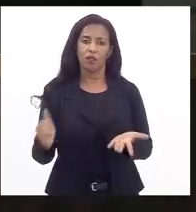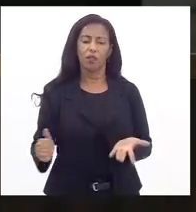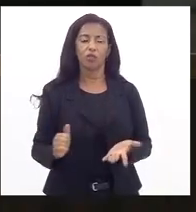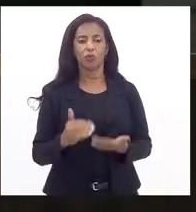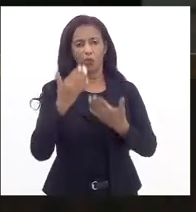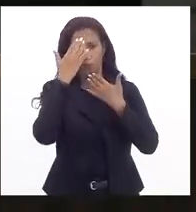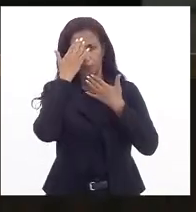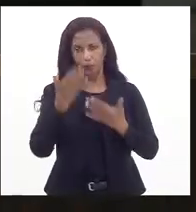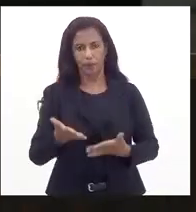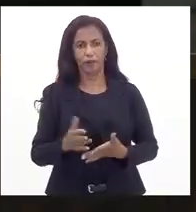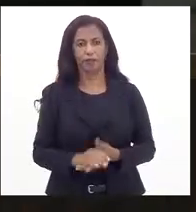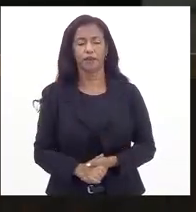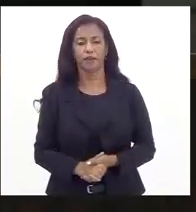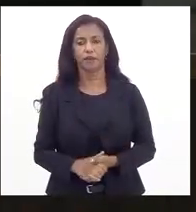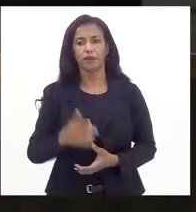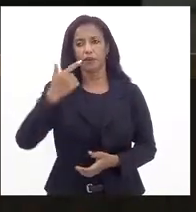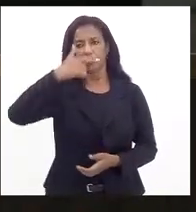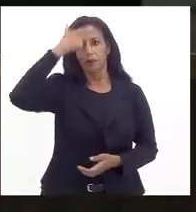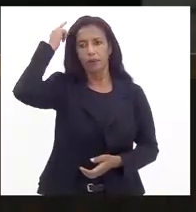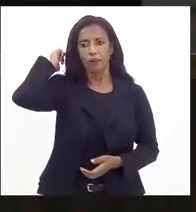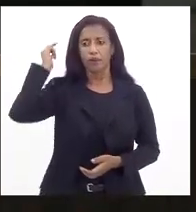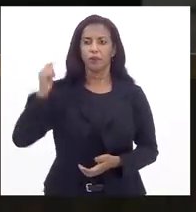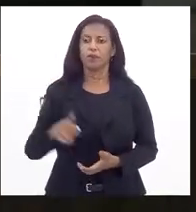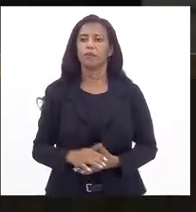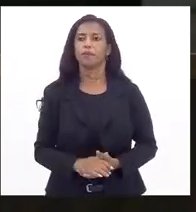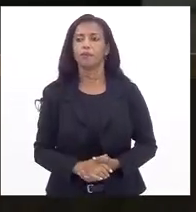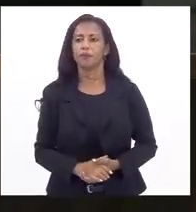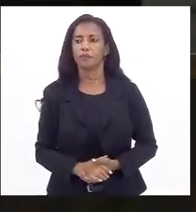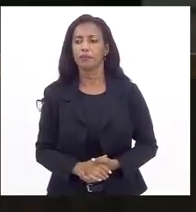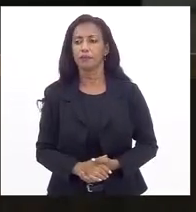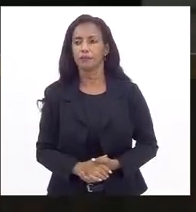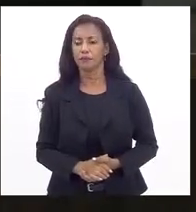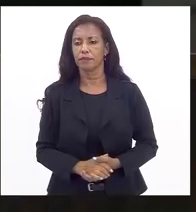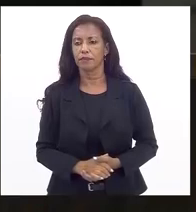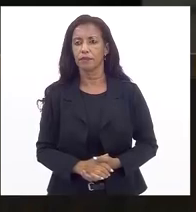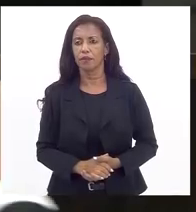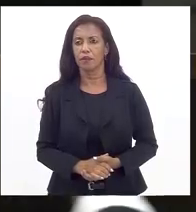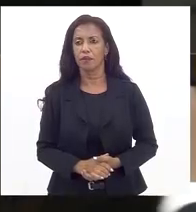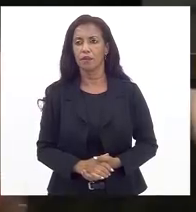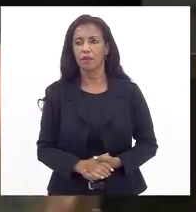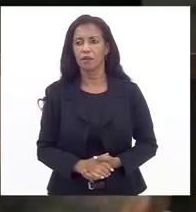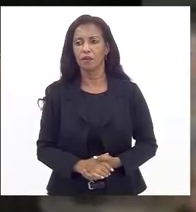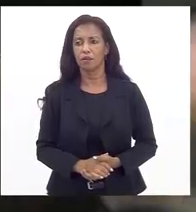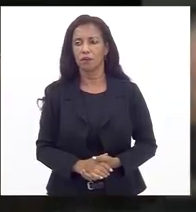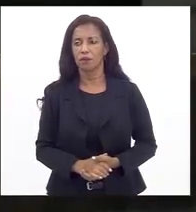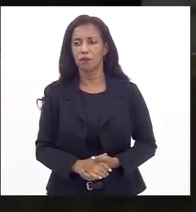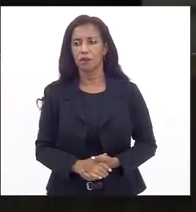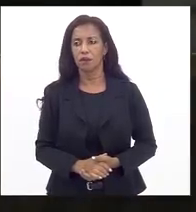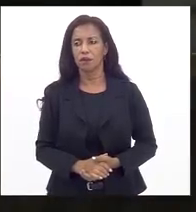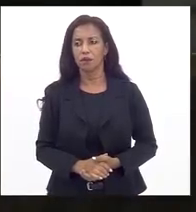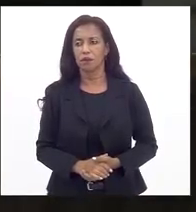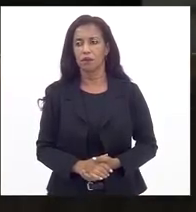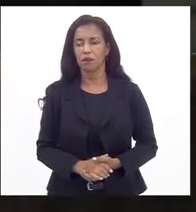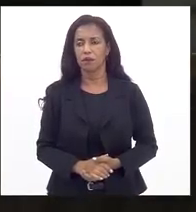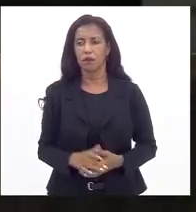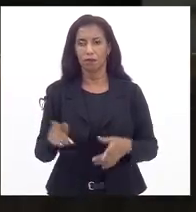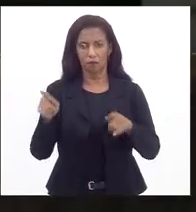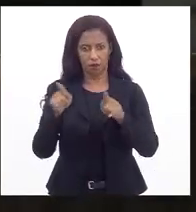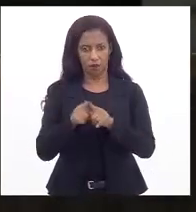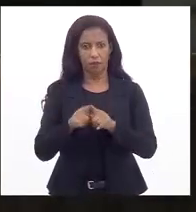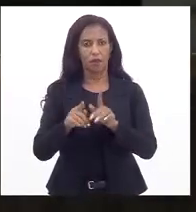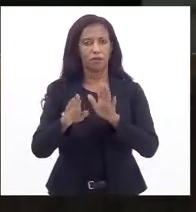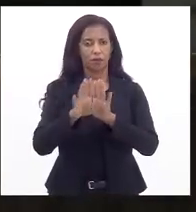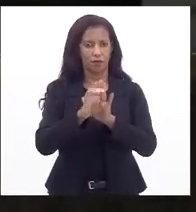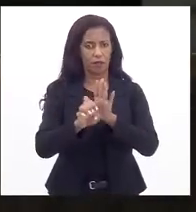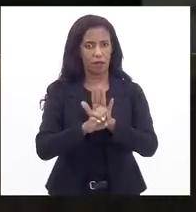emenda Muito obrigado Luiz Paulo Luiz Paulo e também